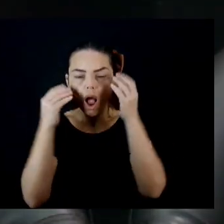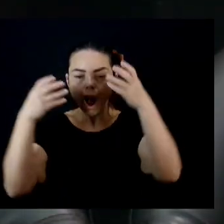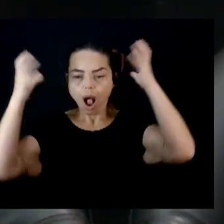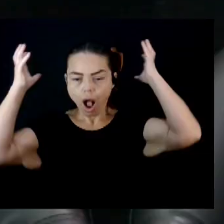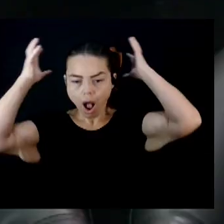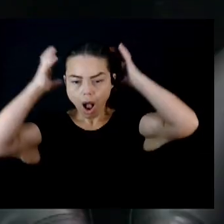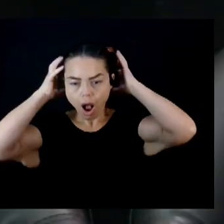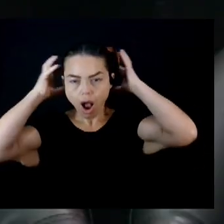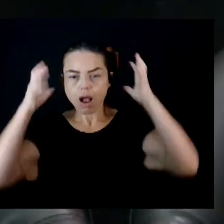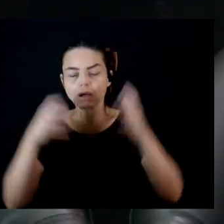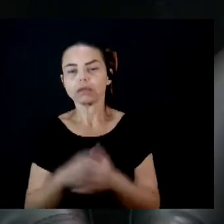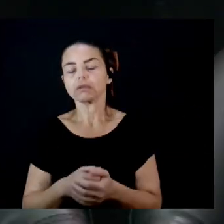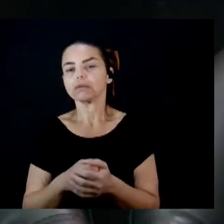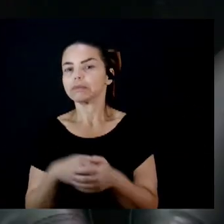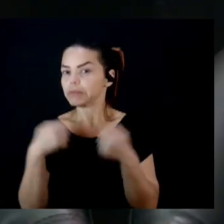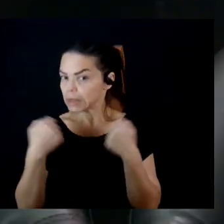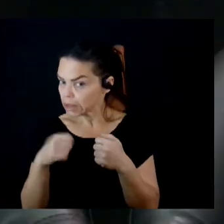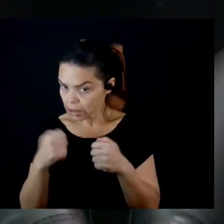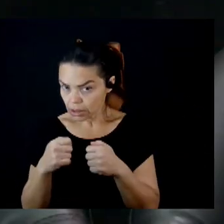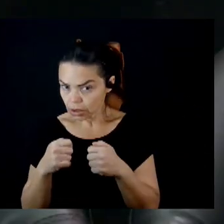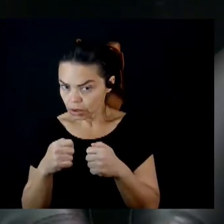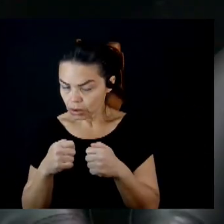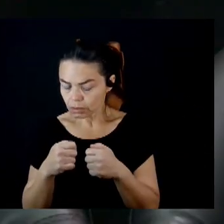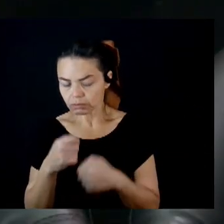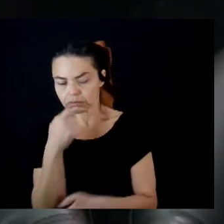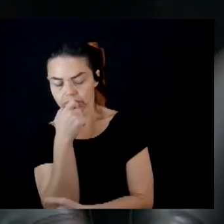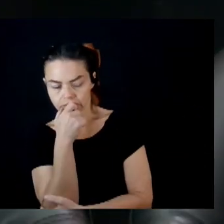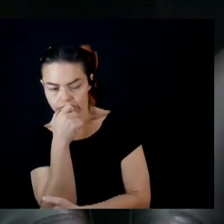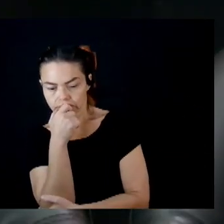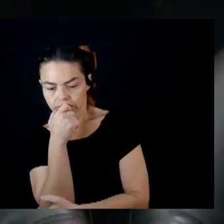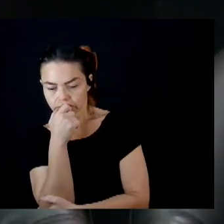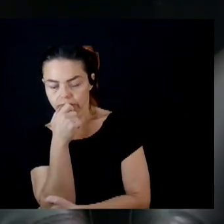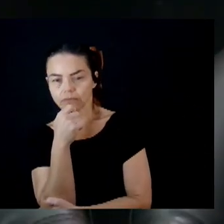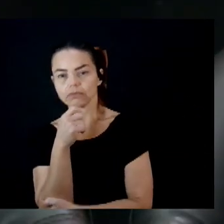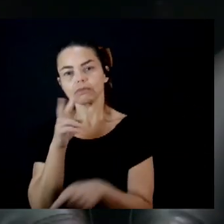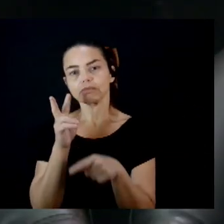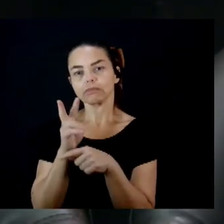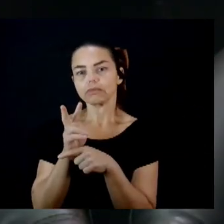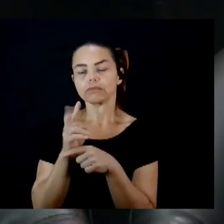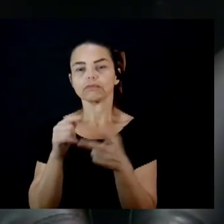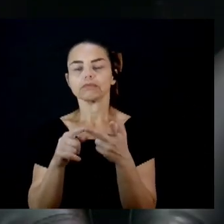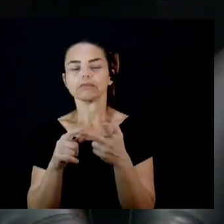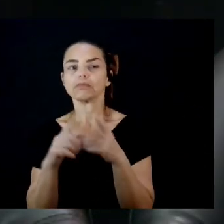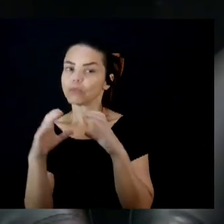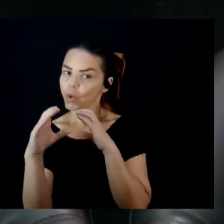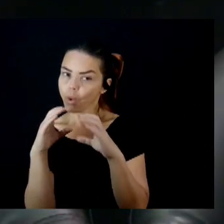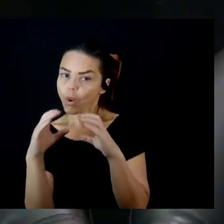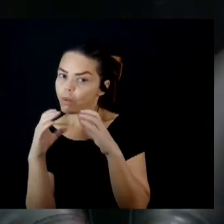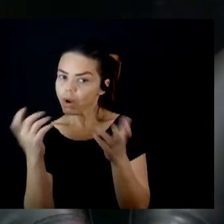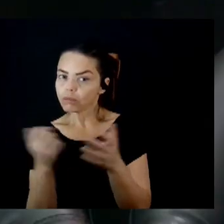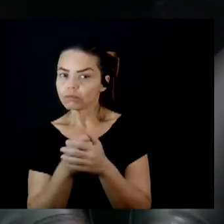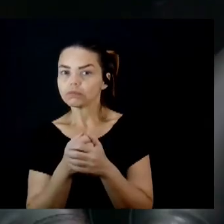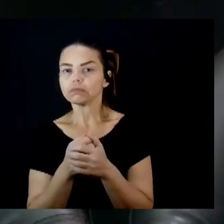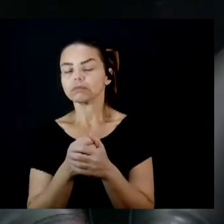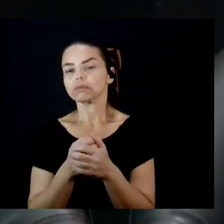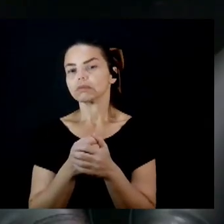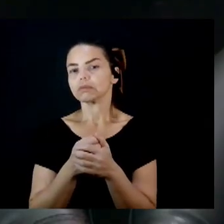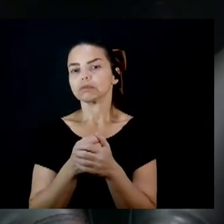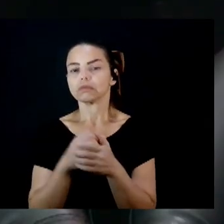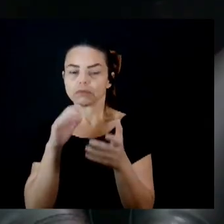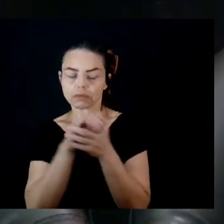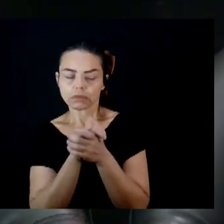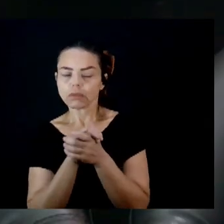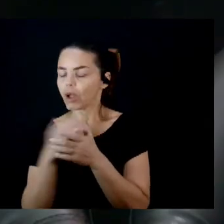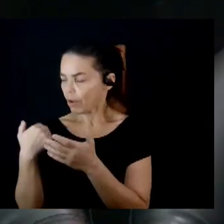nossa, precisa de tudo isso mesmo? Será? Né? E o segundo é a comunicação desse casal. Vamos se